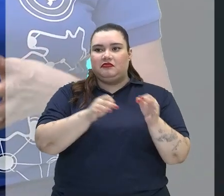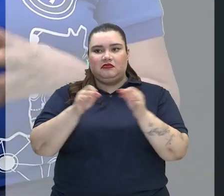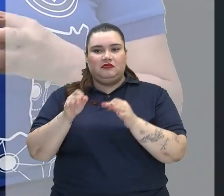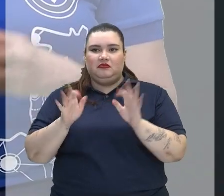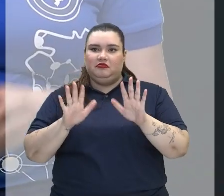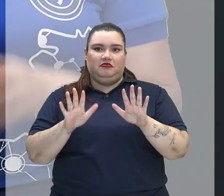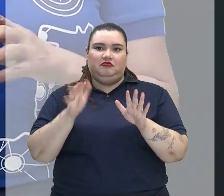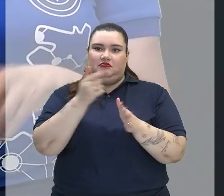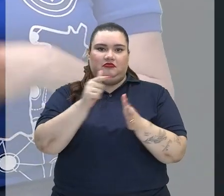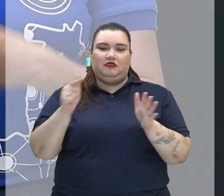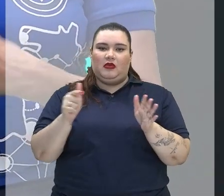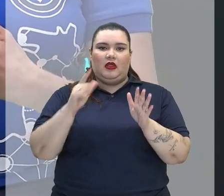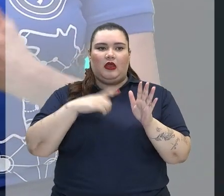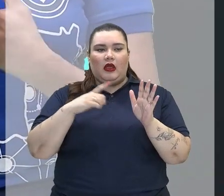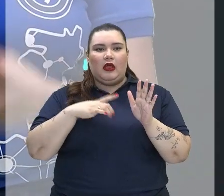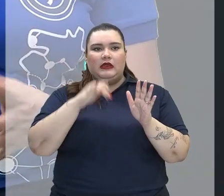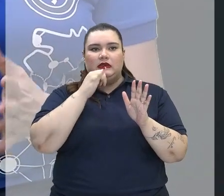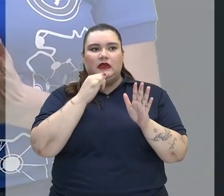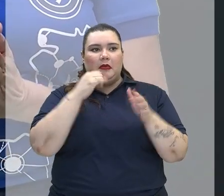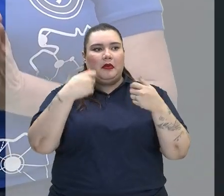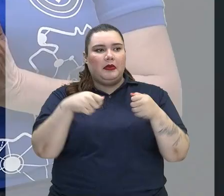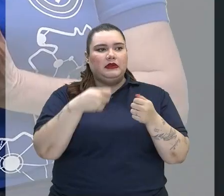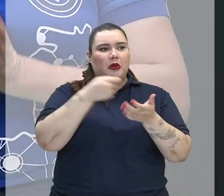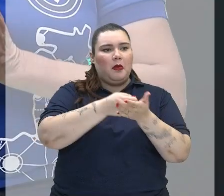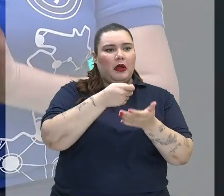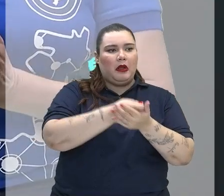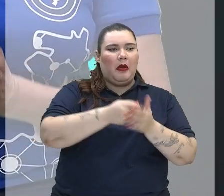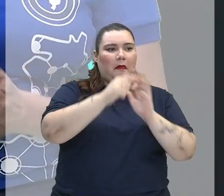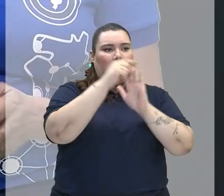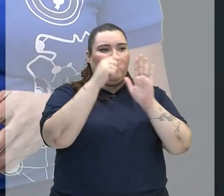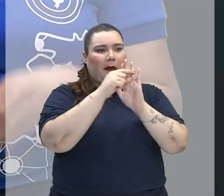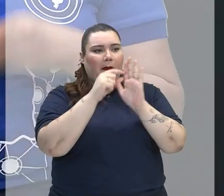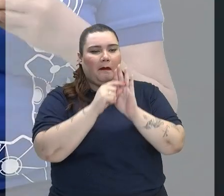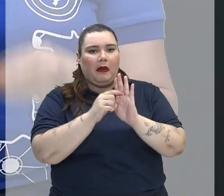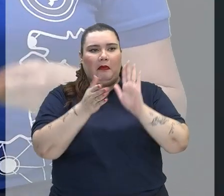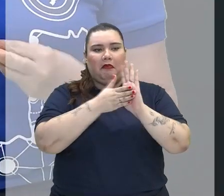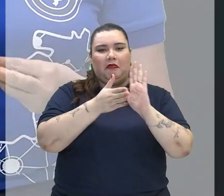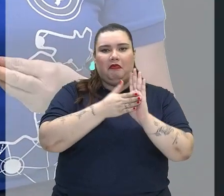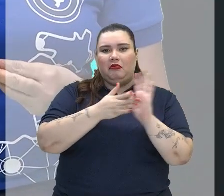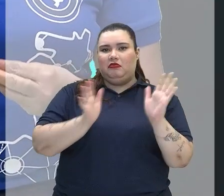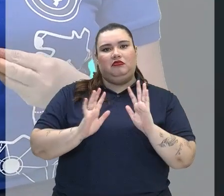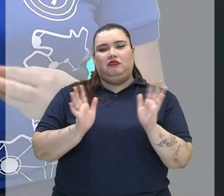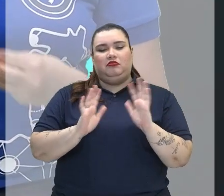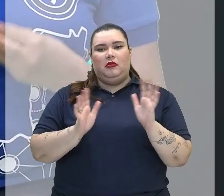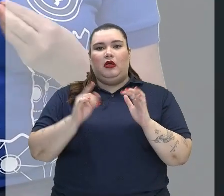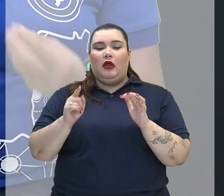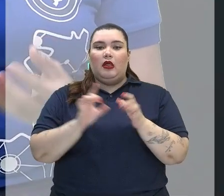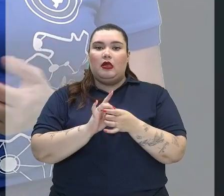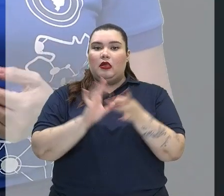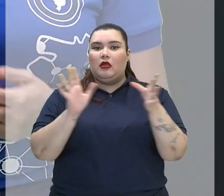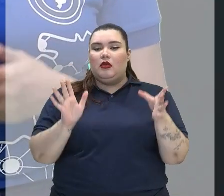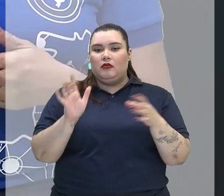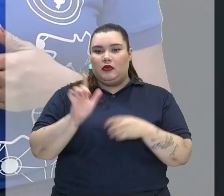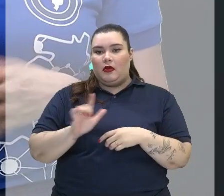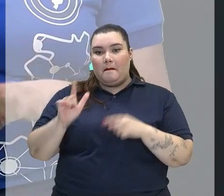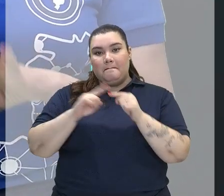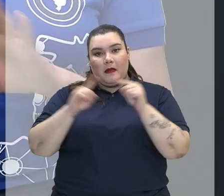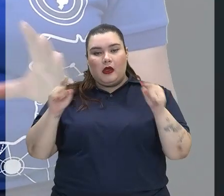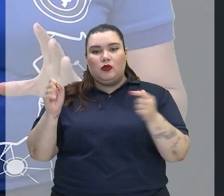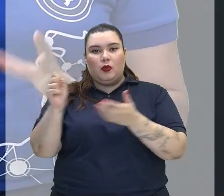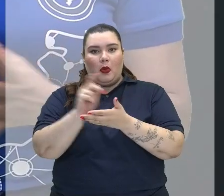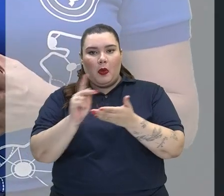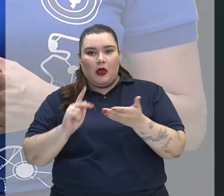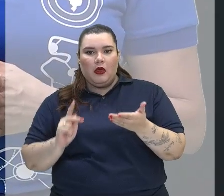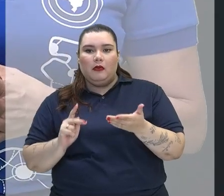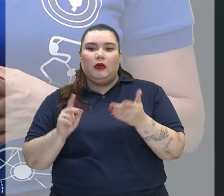tantos versos, tantas sílabas e tal. Não, a crônica ela é mais livre, apesar de que os poemas